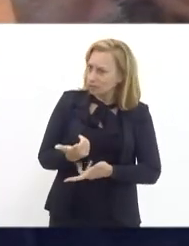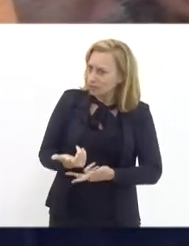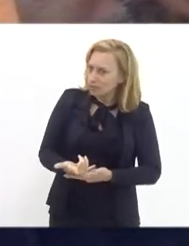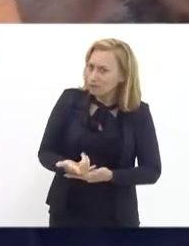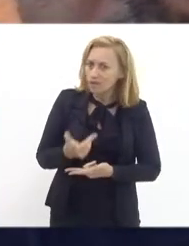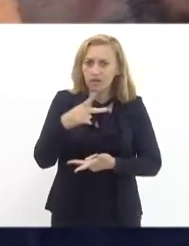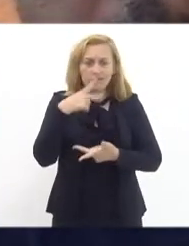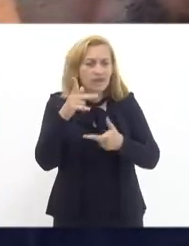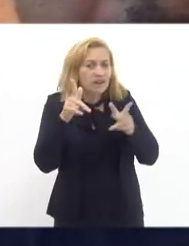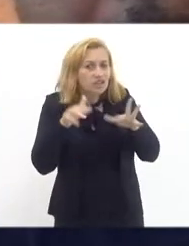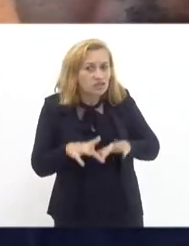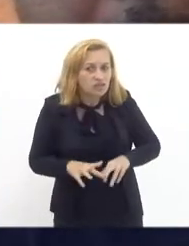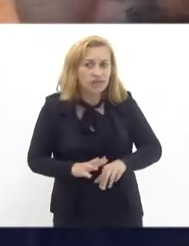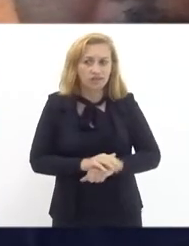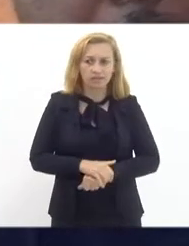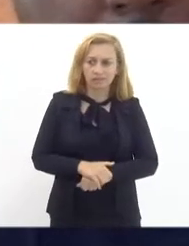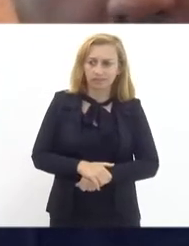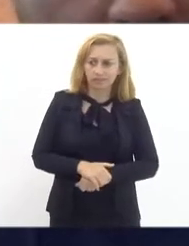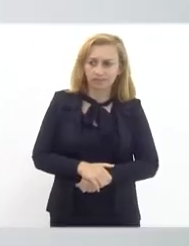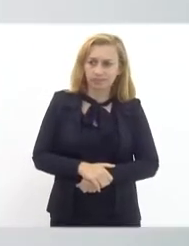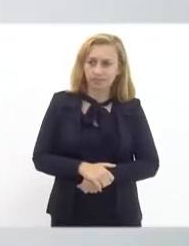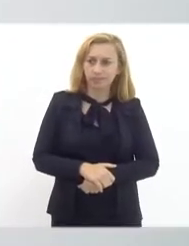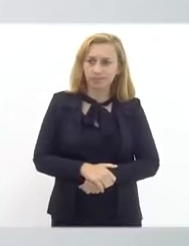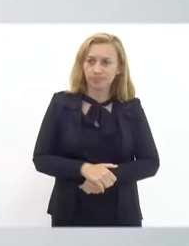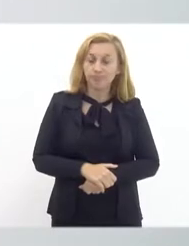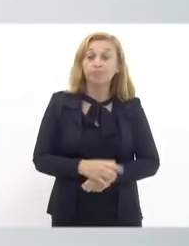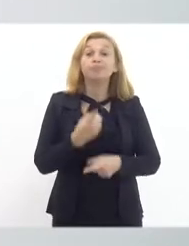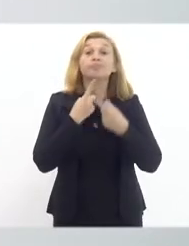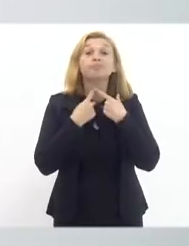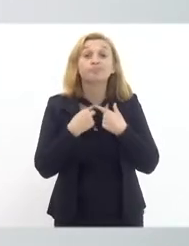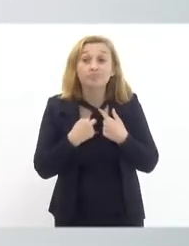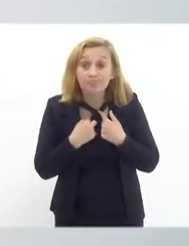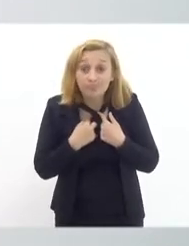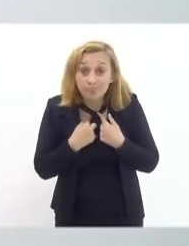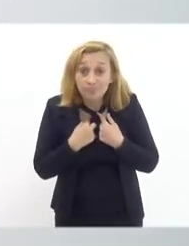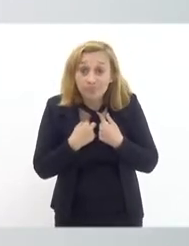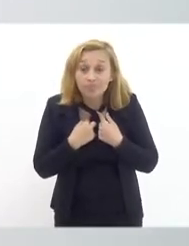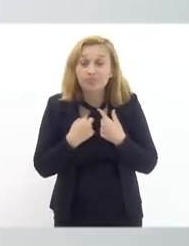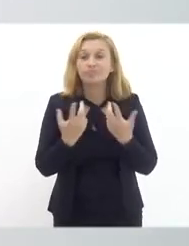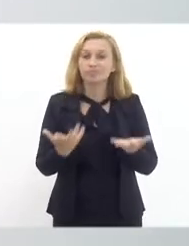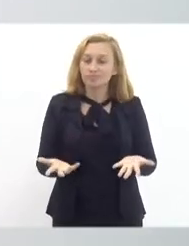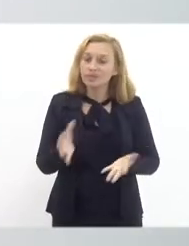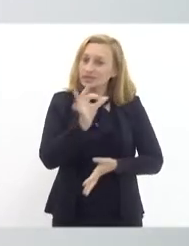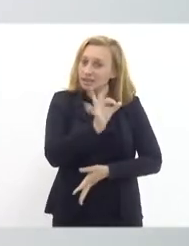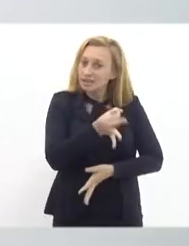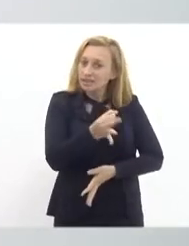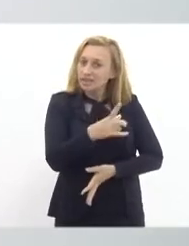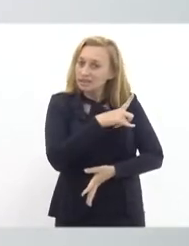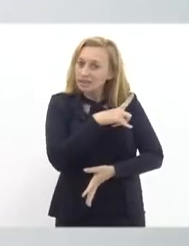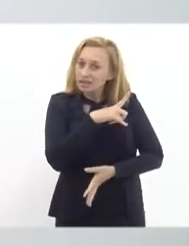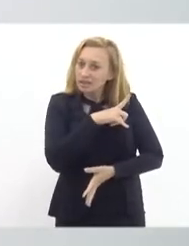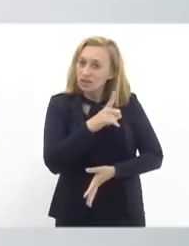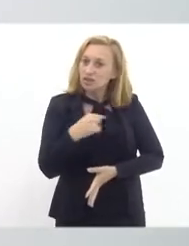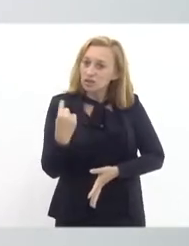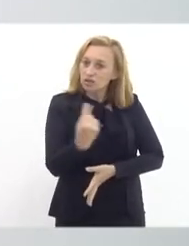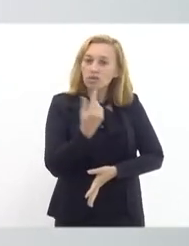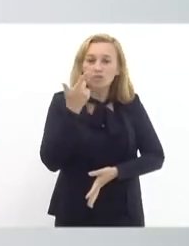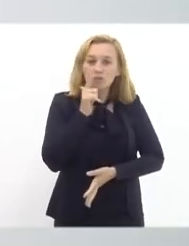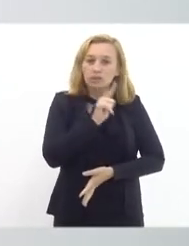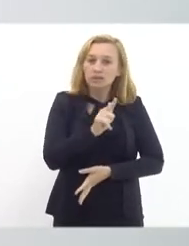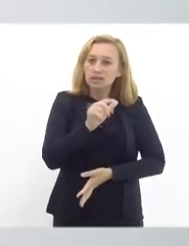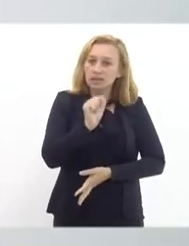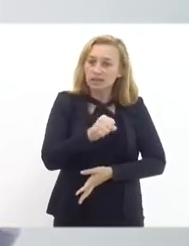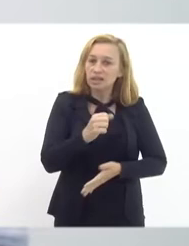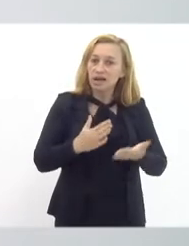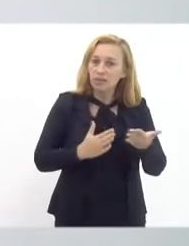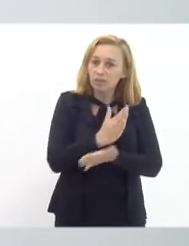fala diferente. Né? Desejo e tenho absoluta certeza que a gente vai conseguir